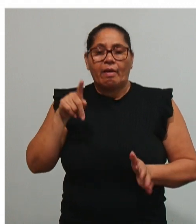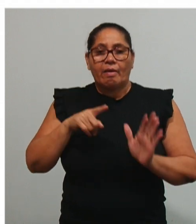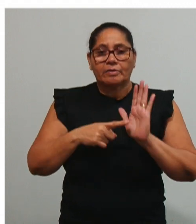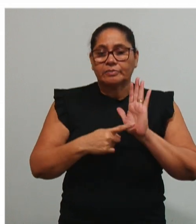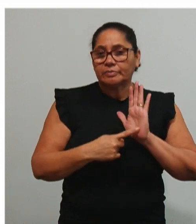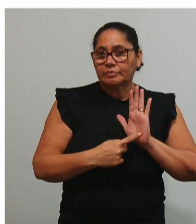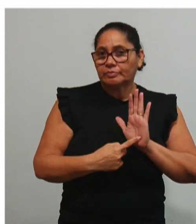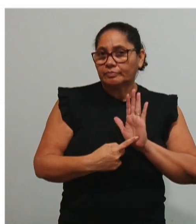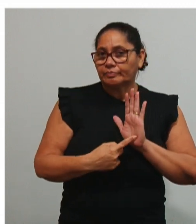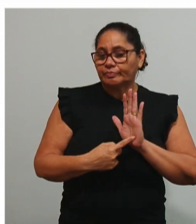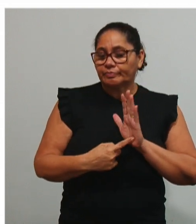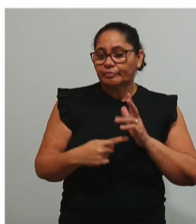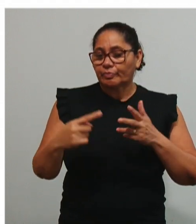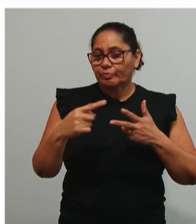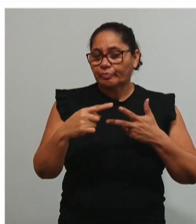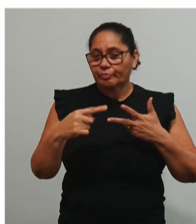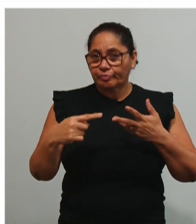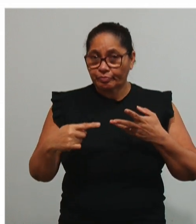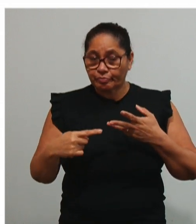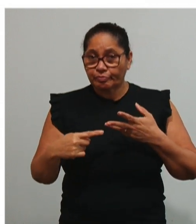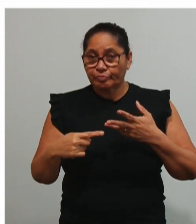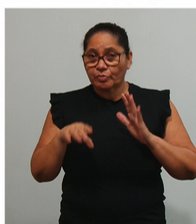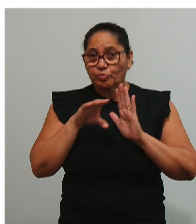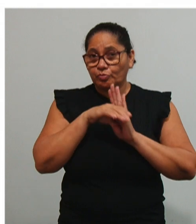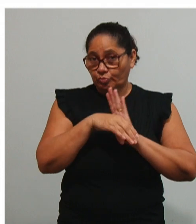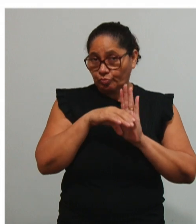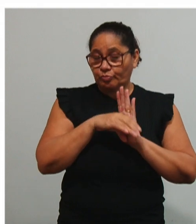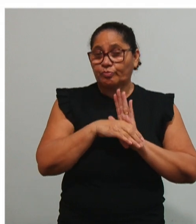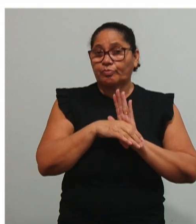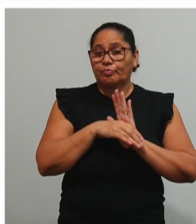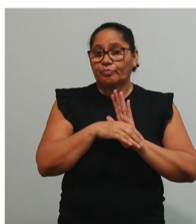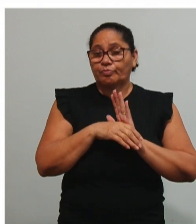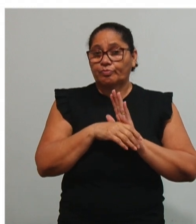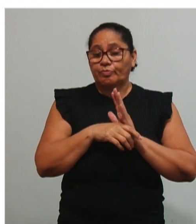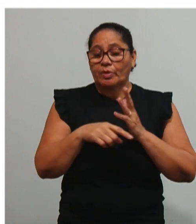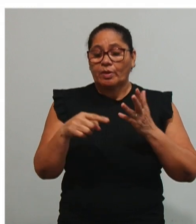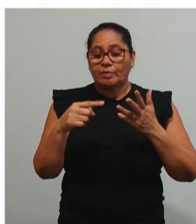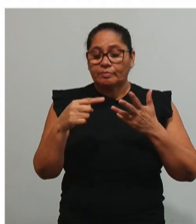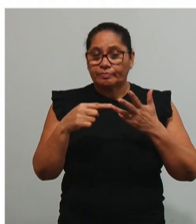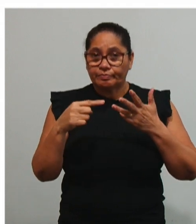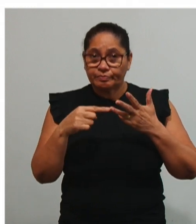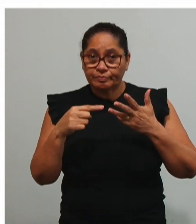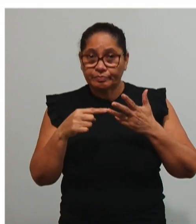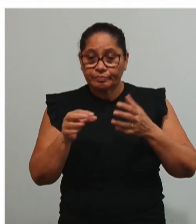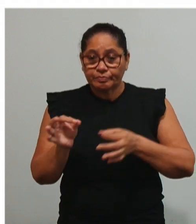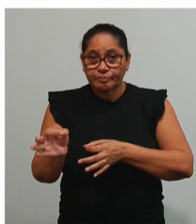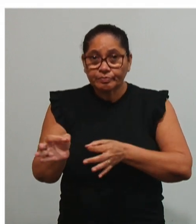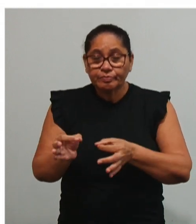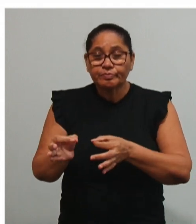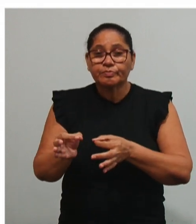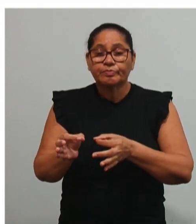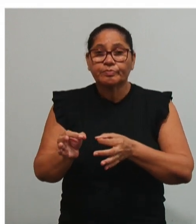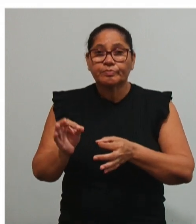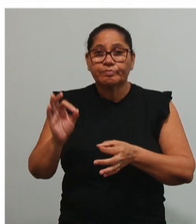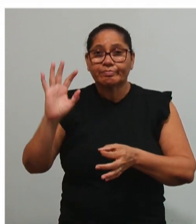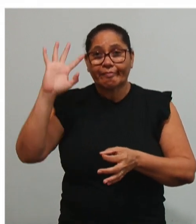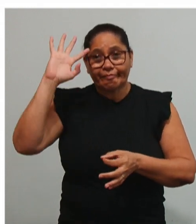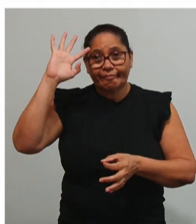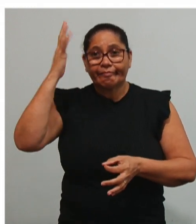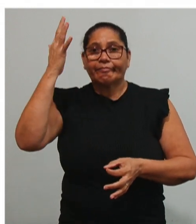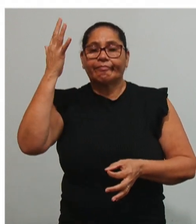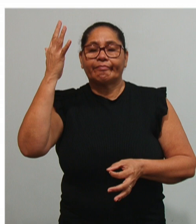duas afirmações conceituais. Terceiro, planejamento é tomada de